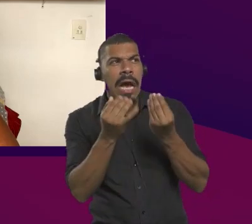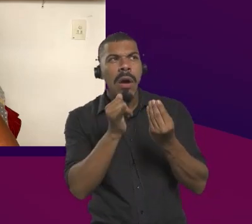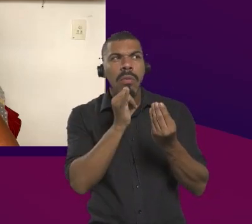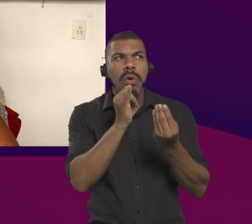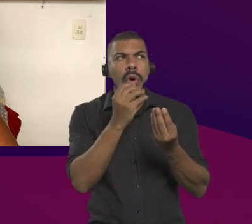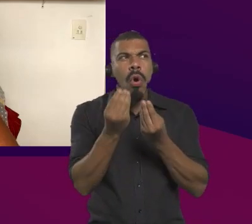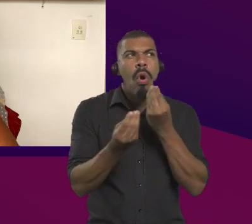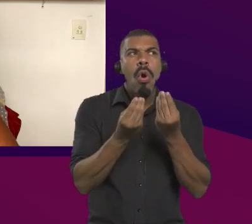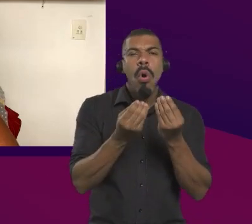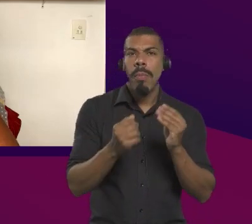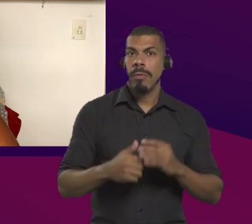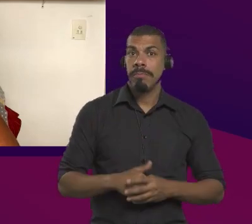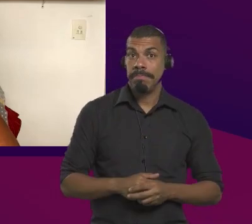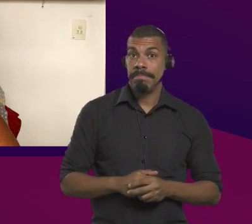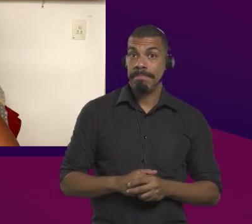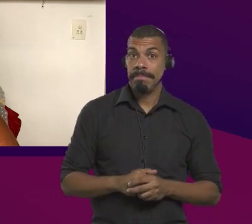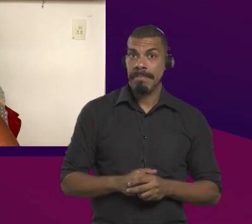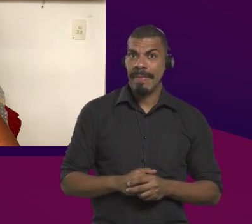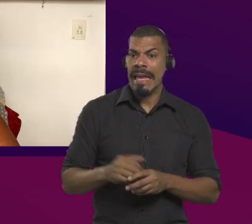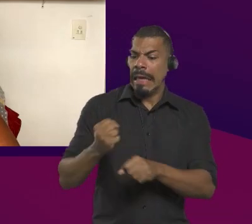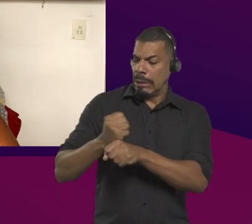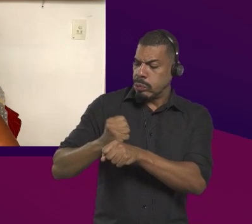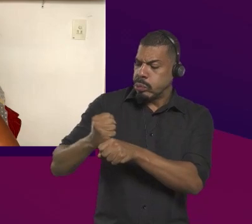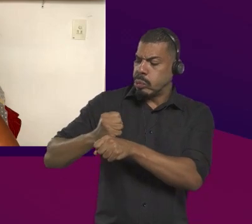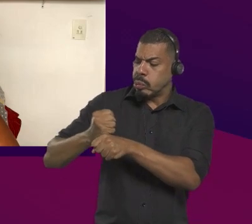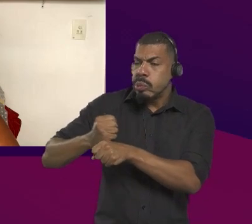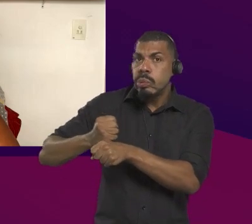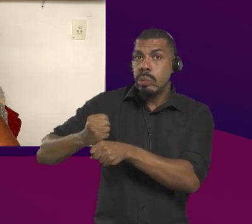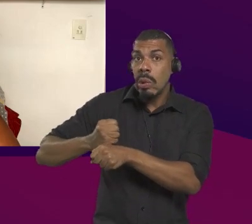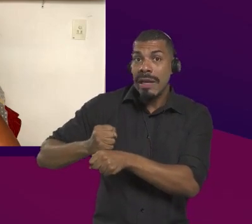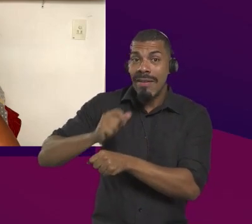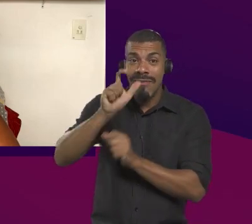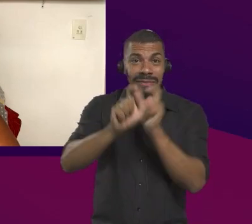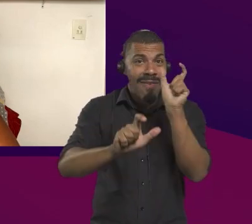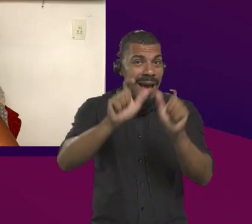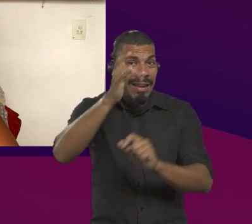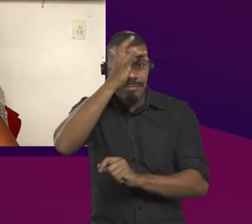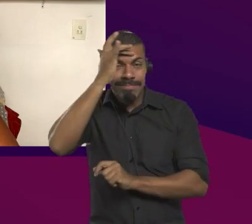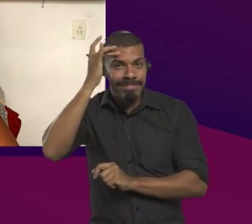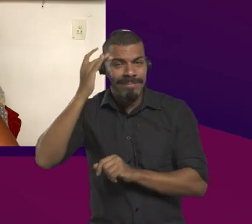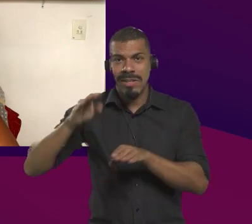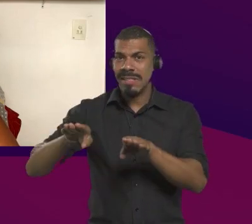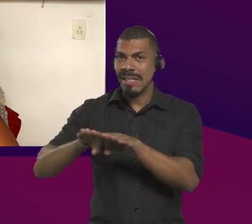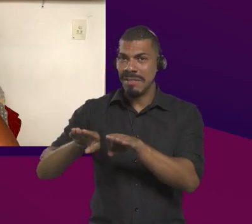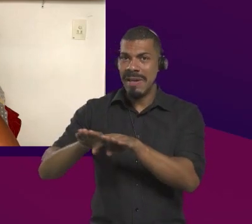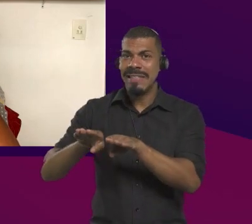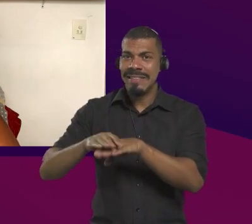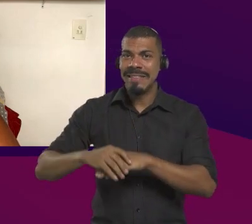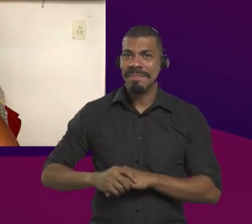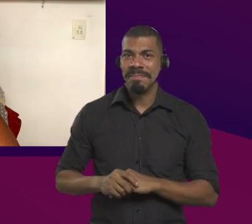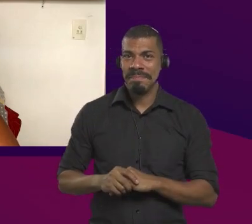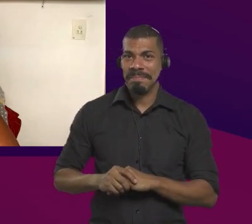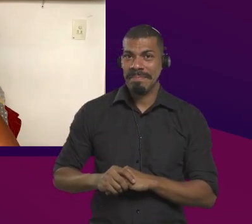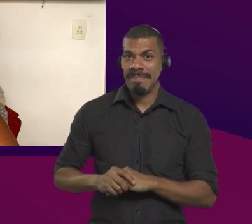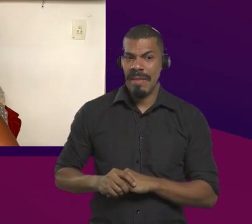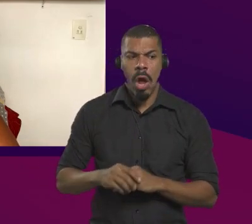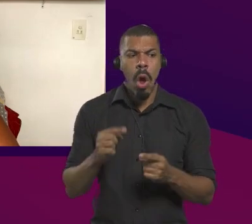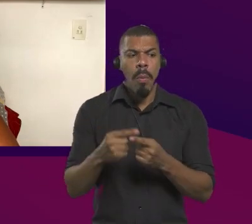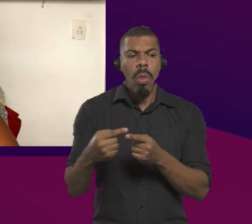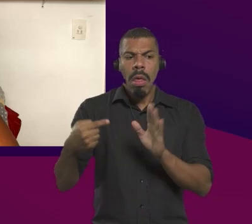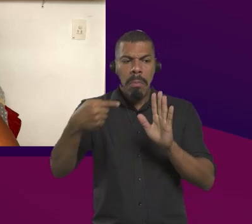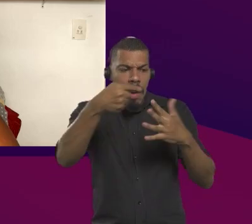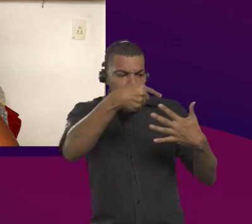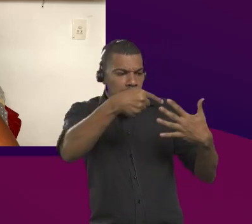pauta do corpo andou muito na pandemia, andou anos. E muitas pessoas de outros grupos de militância e movimentos sociais comentaram a mesma